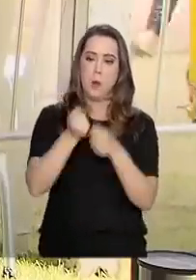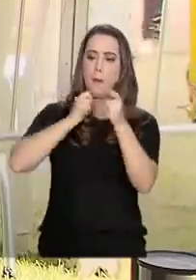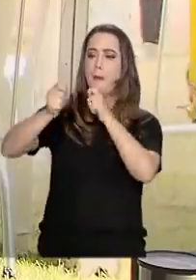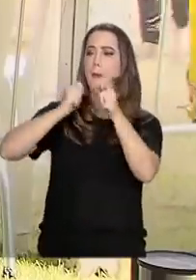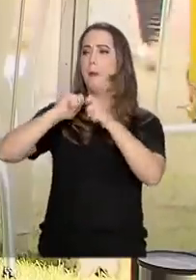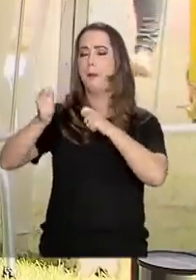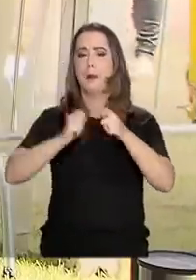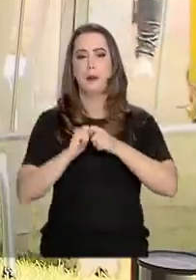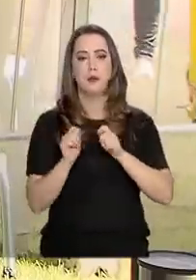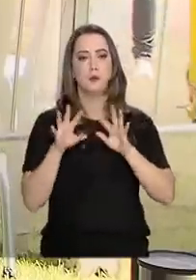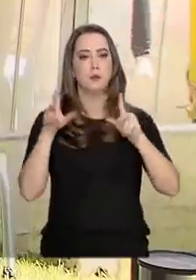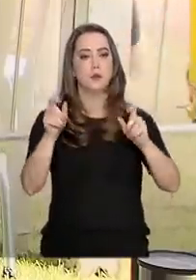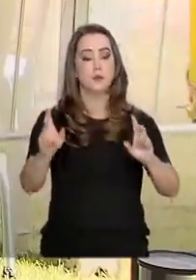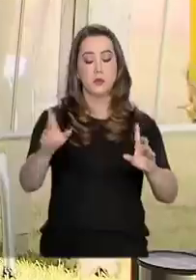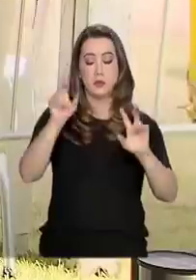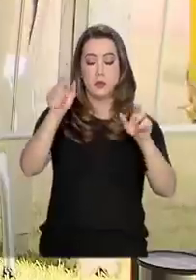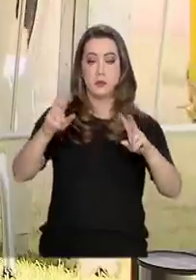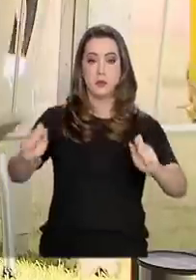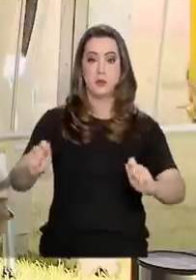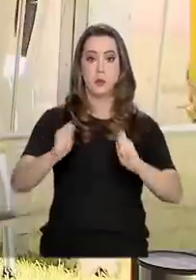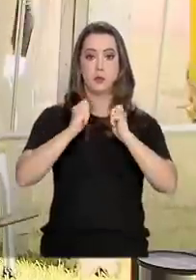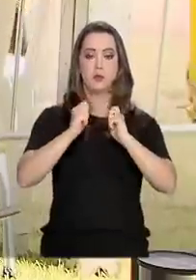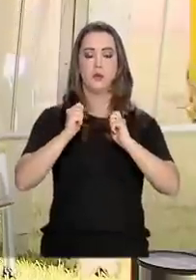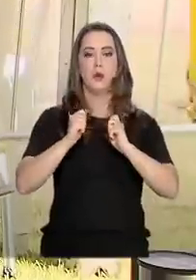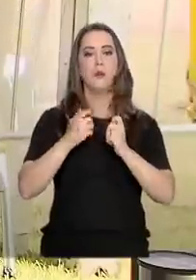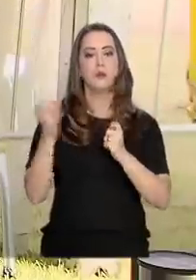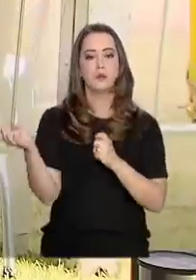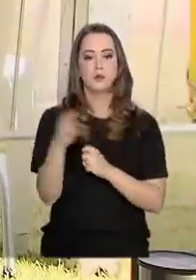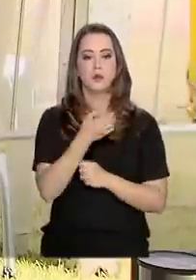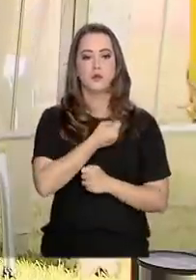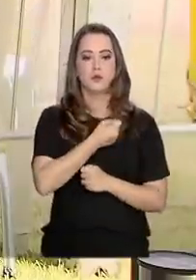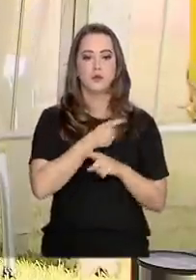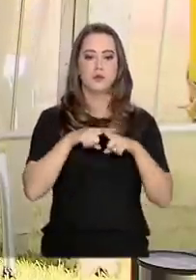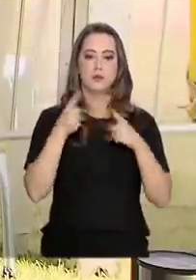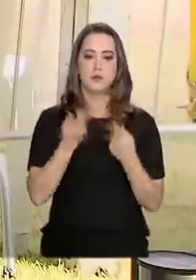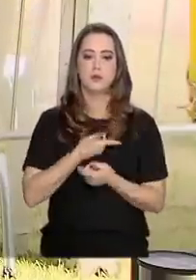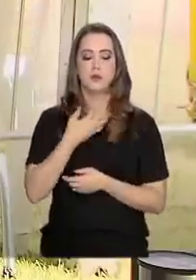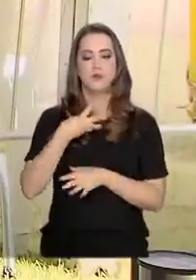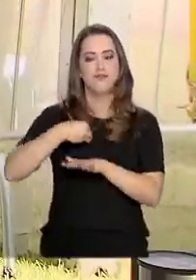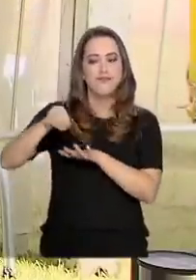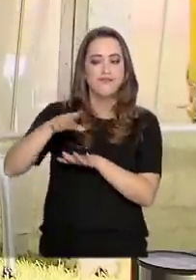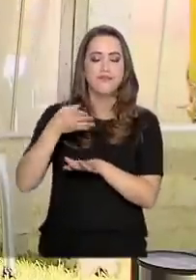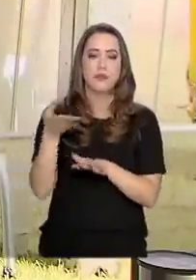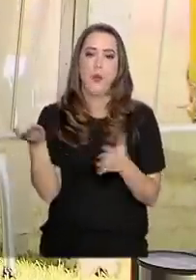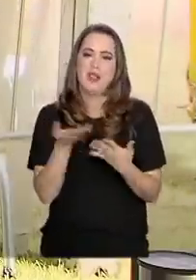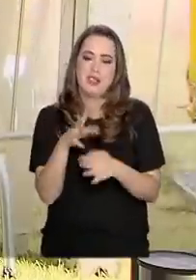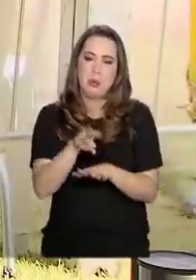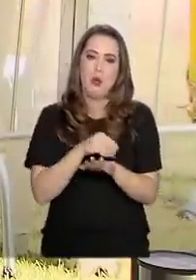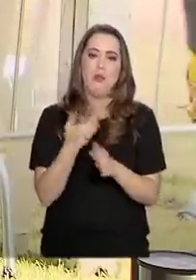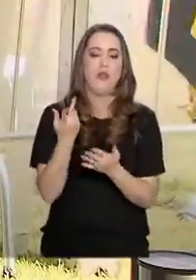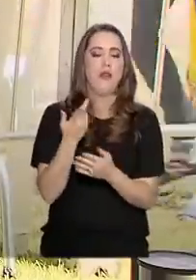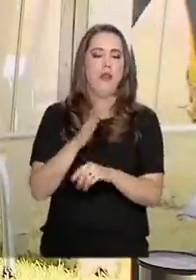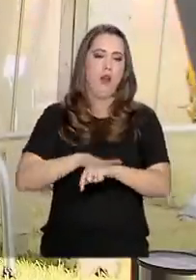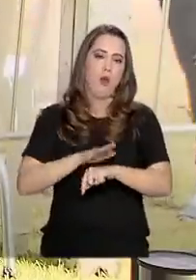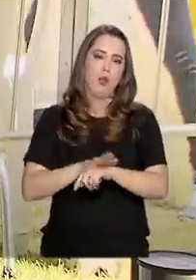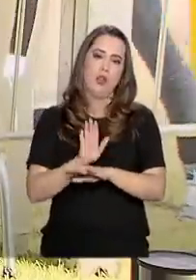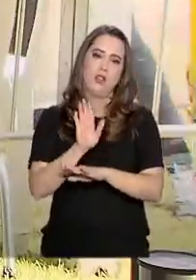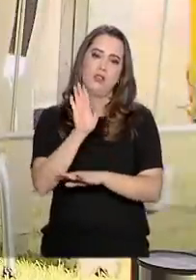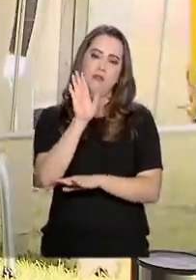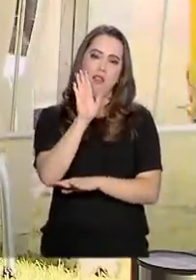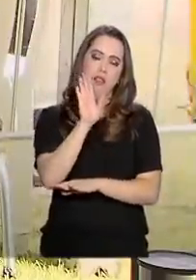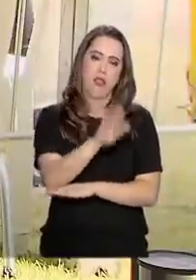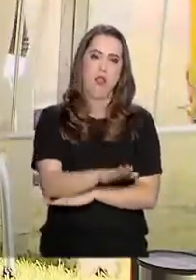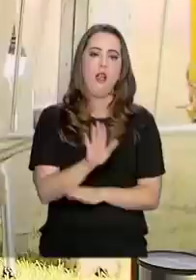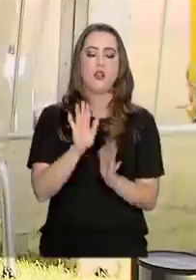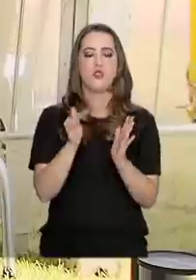uma entrevista para todos os jornalistas que estão aqui presentes para atualizar esses números. Mas nós acabamos de ser informados que essa coletiva acontecerá no final do